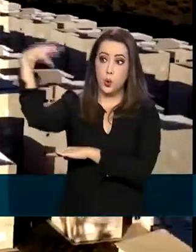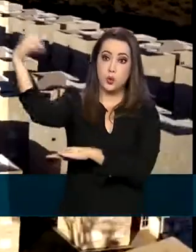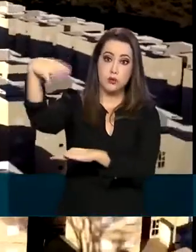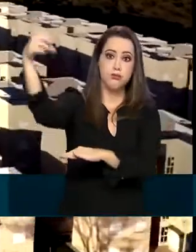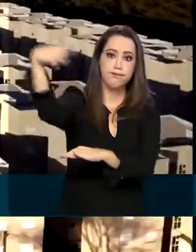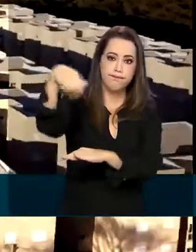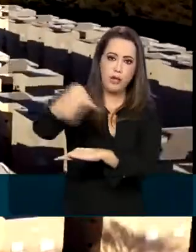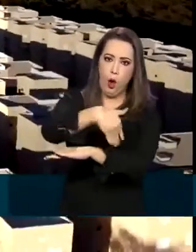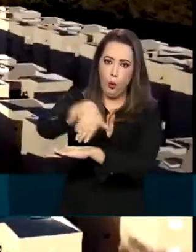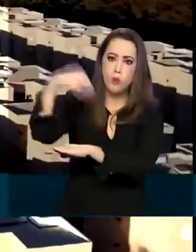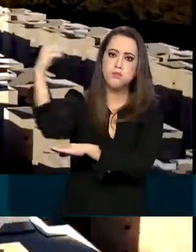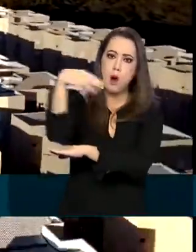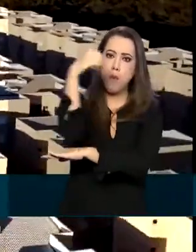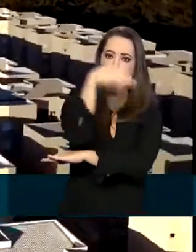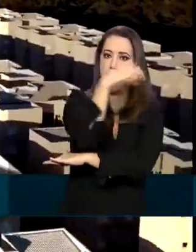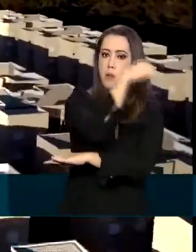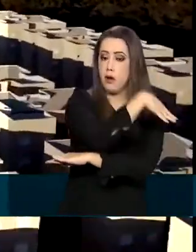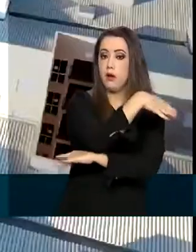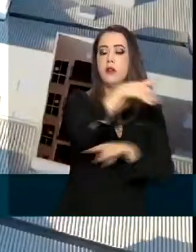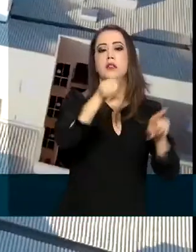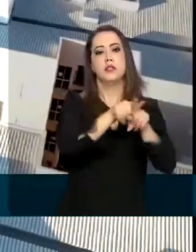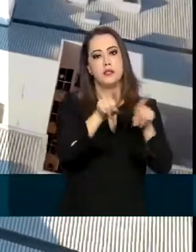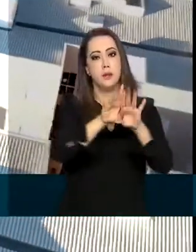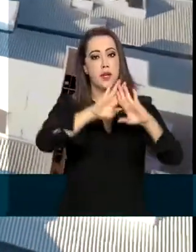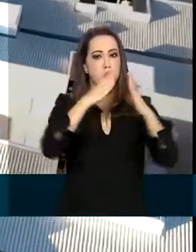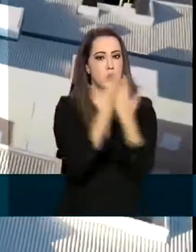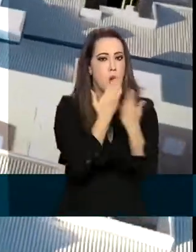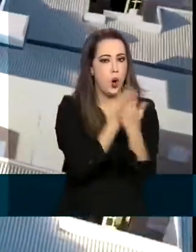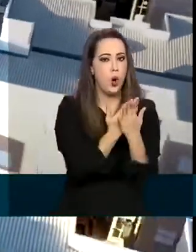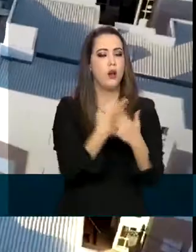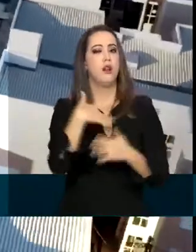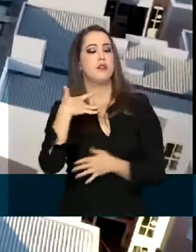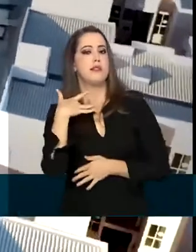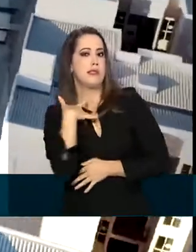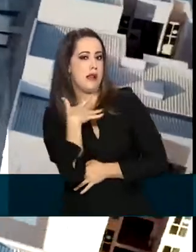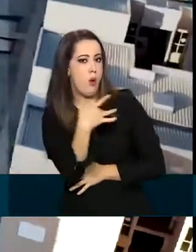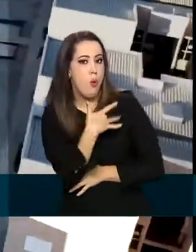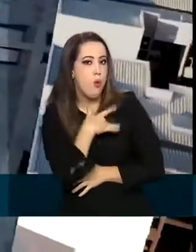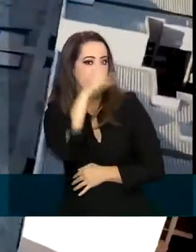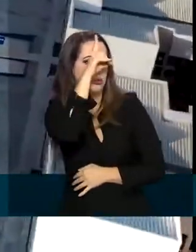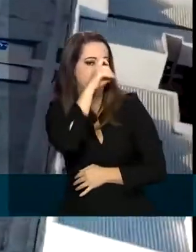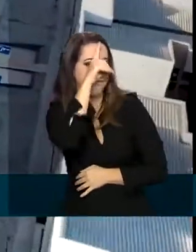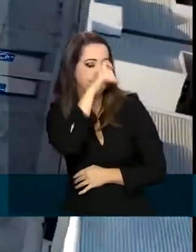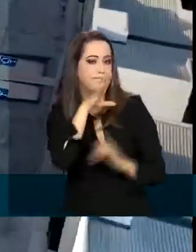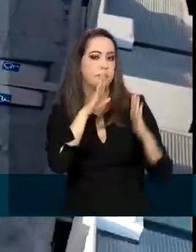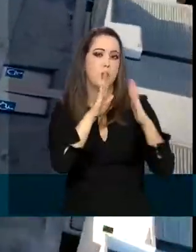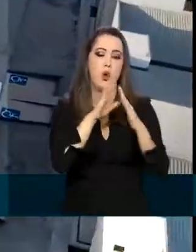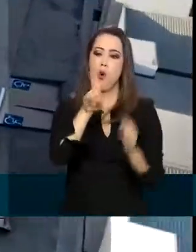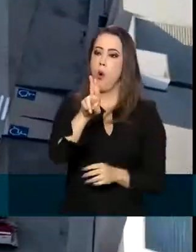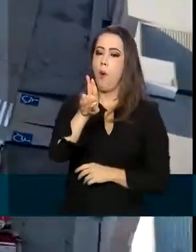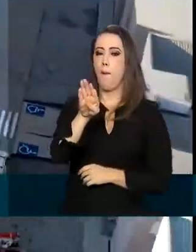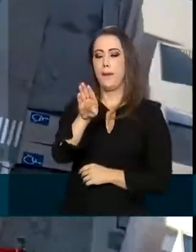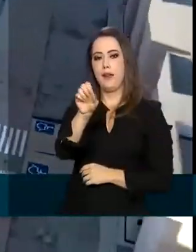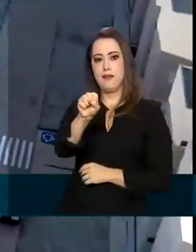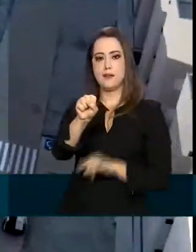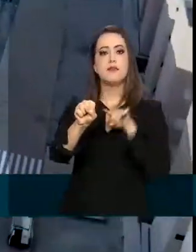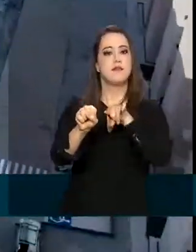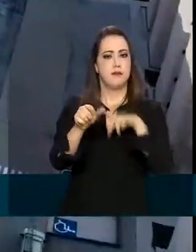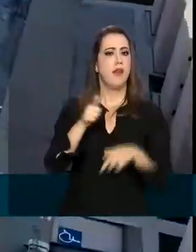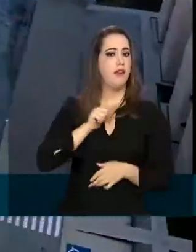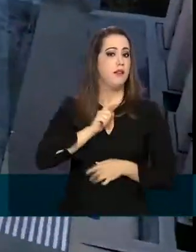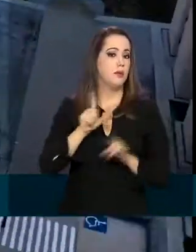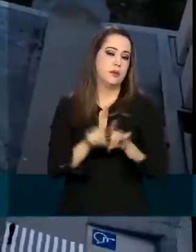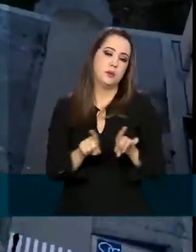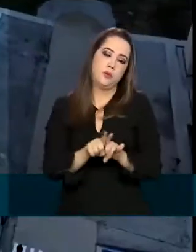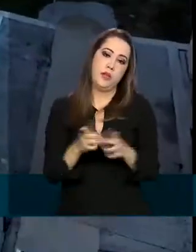Há também creches, escolas e postos de saúde próximos aos conjuntos habitacionais. A região também é atendida pelo